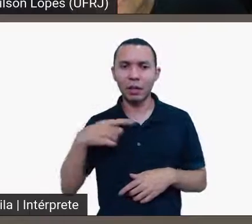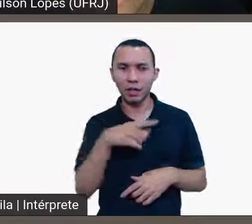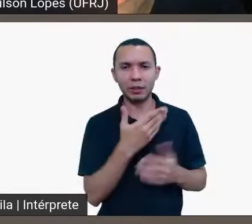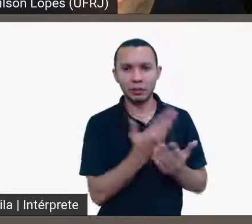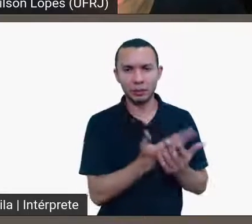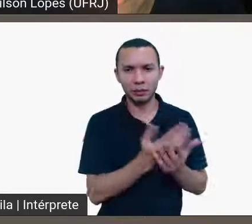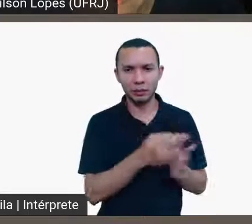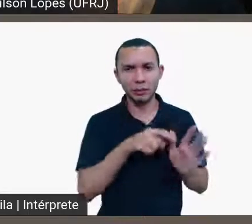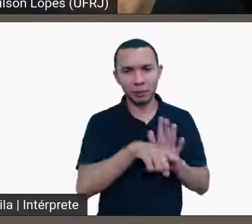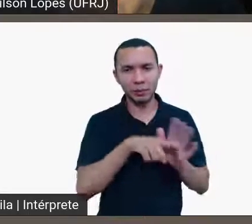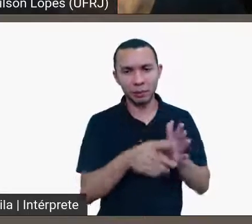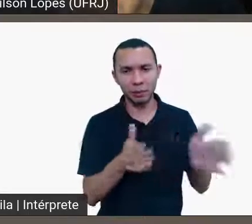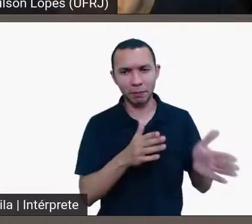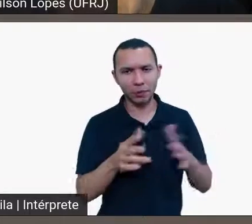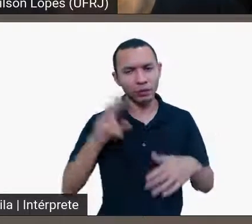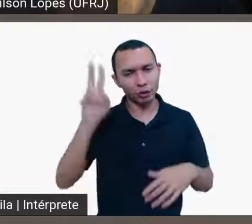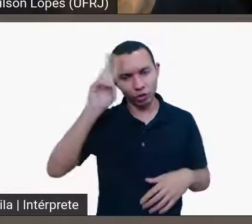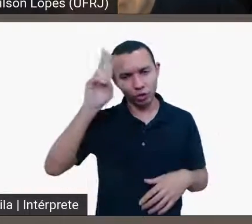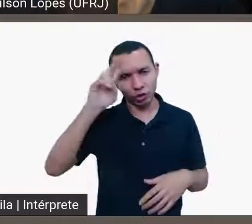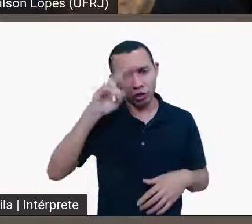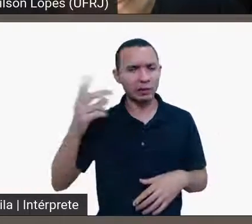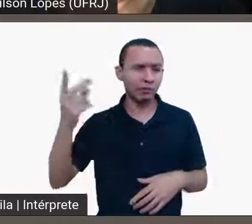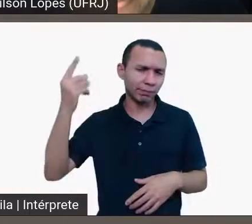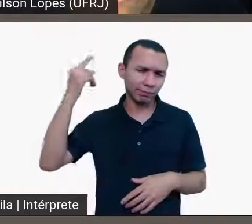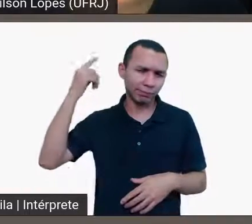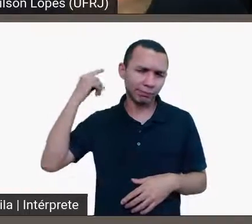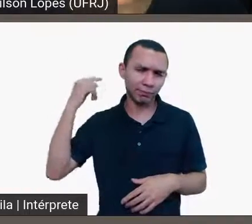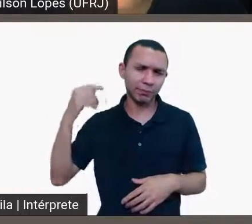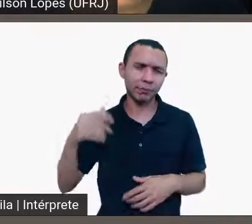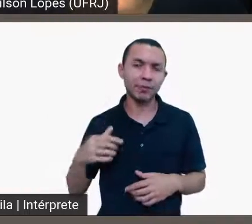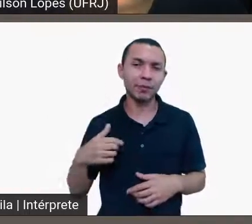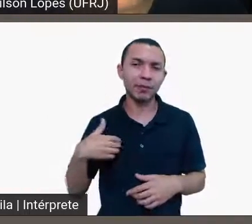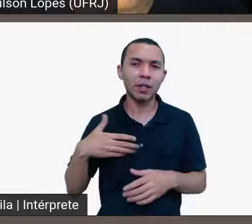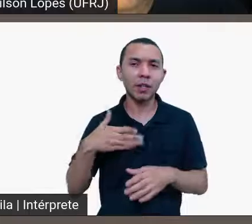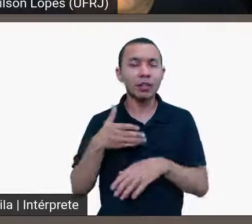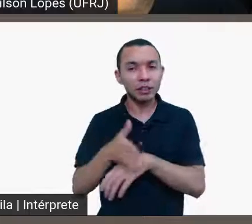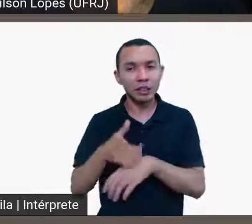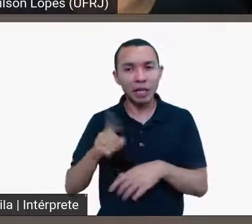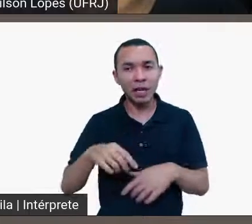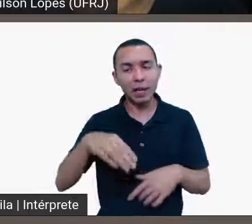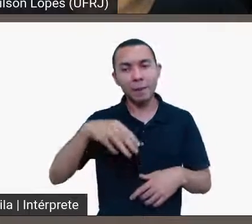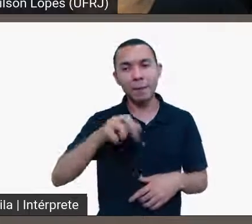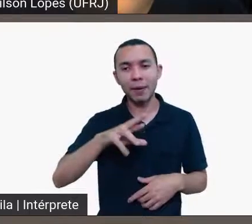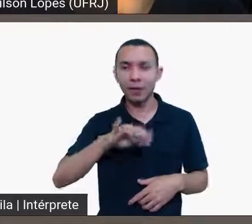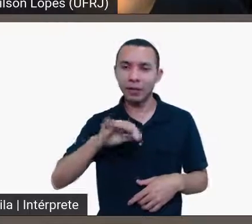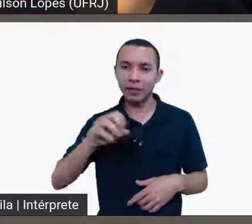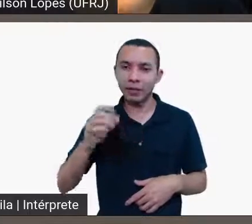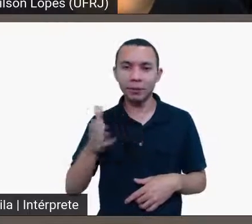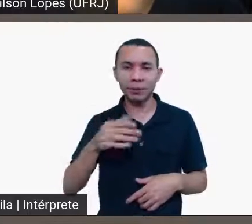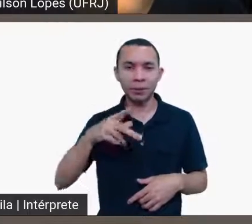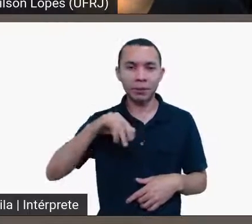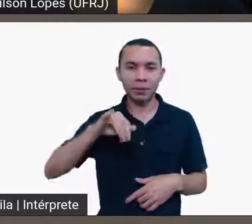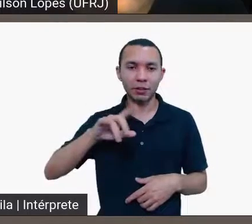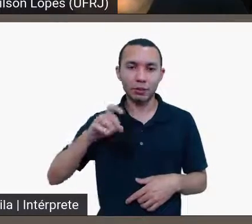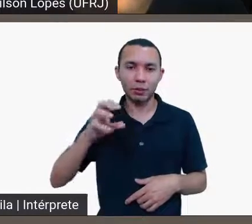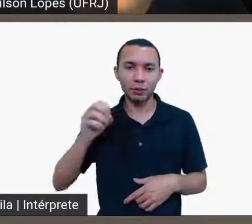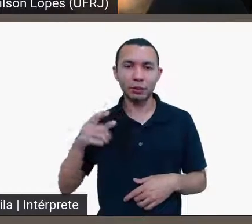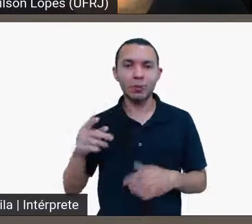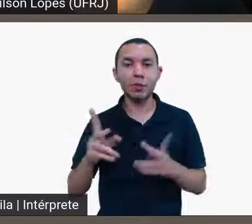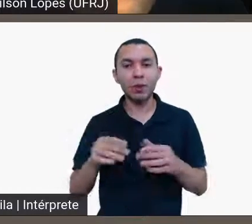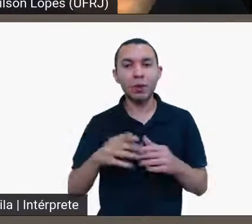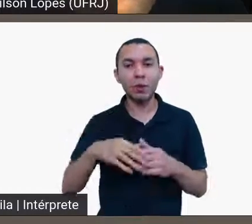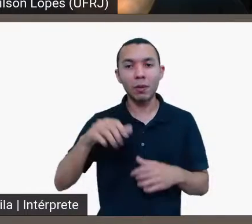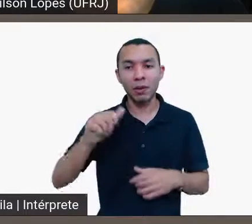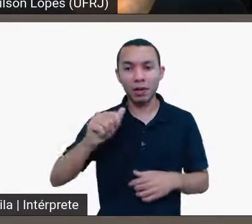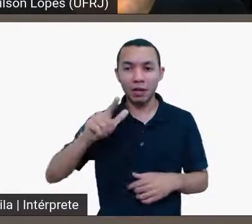esse momento histórico há muito tempo, né? Quer dizer, a minha entrada foi pelo Mário Peixoto, como poderia ter sido por Alberto Cavalcante, que eu acho que